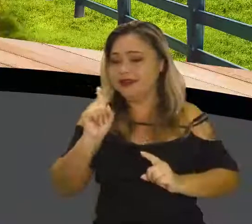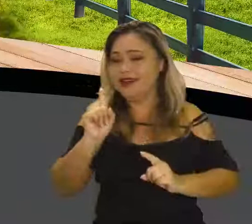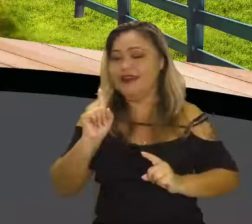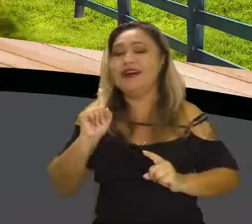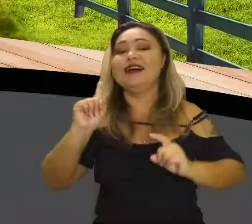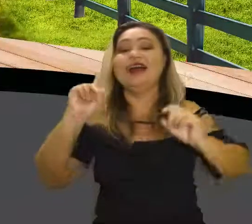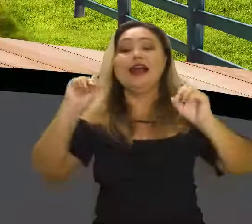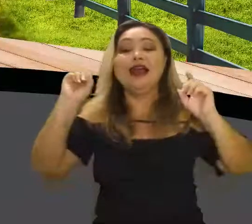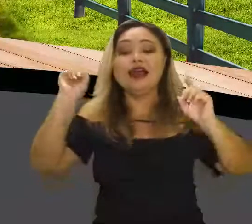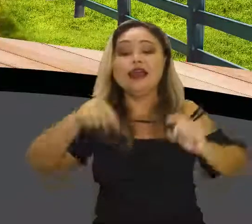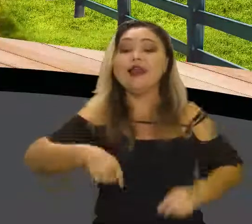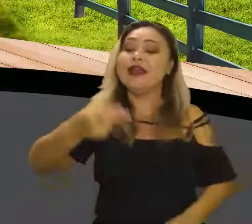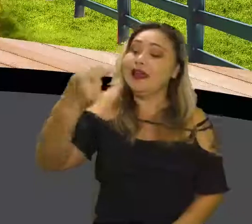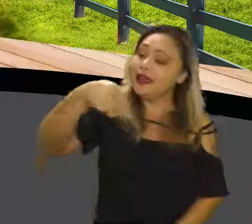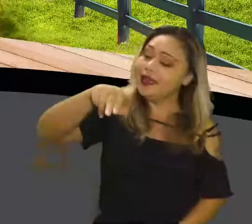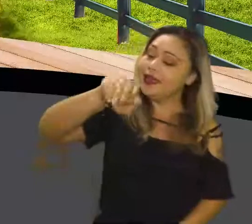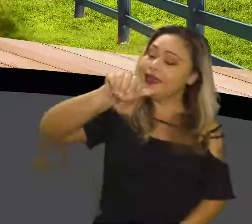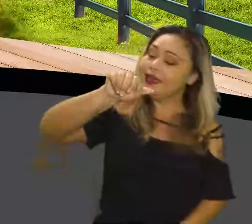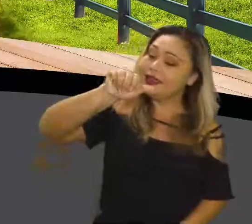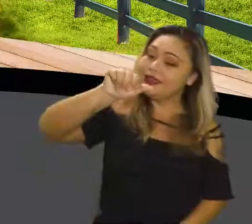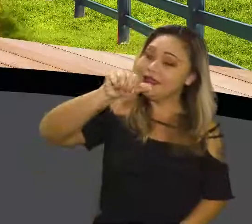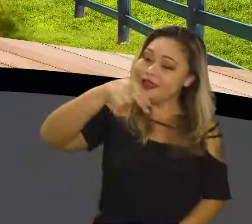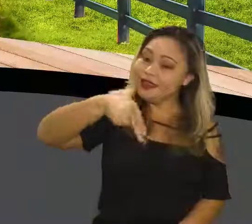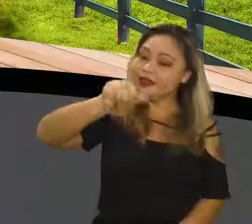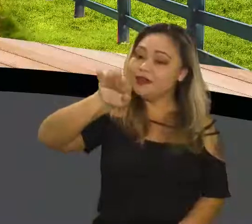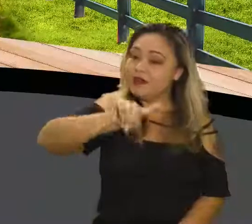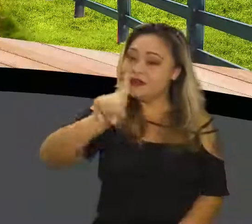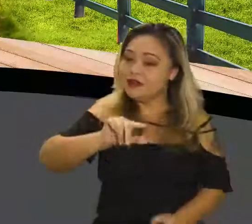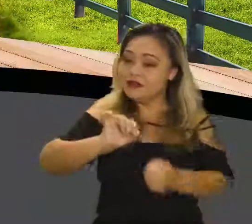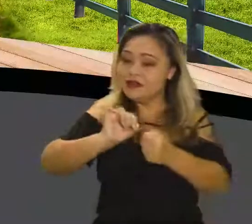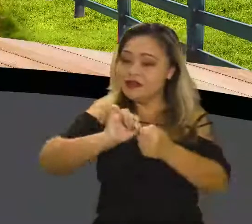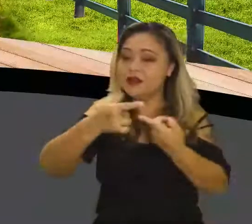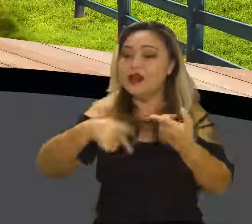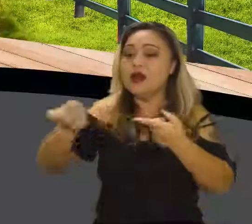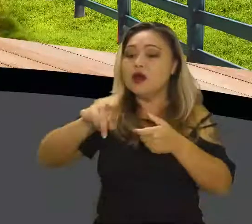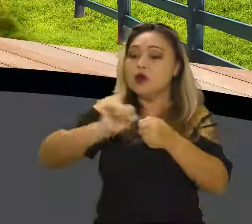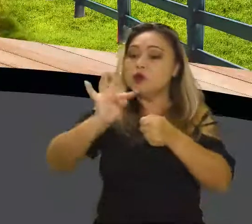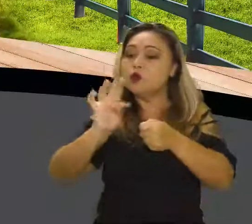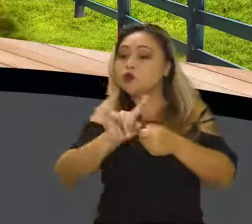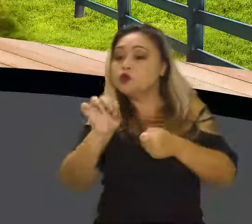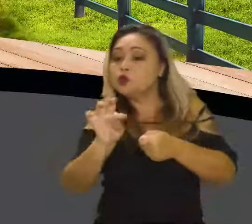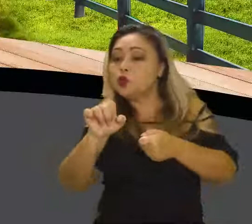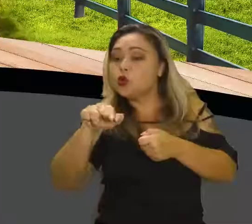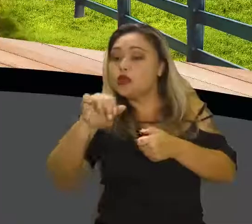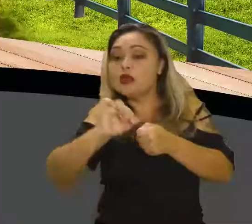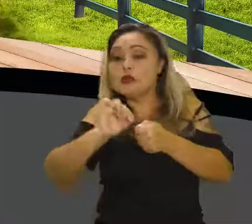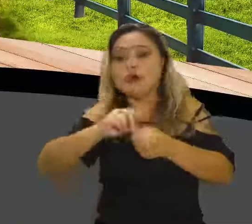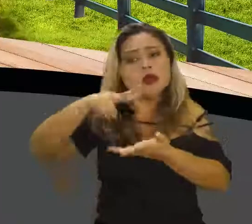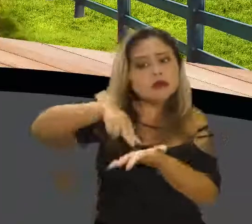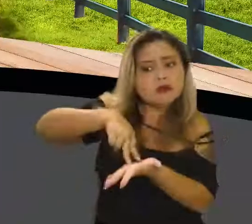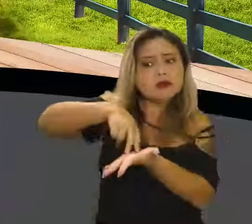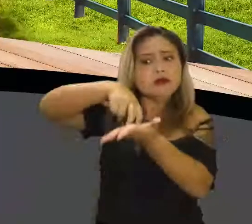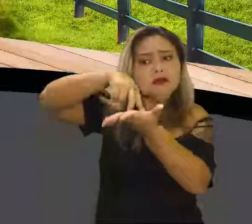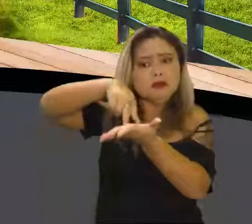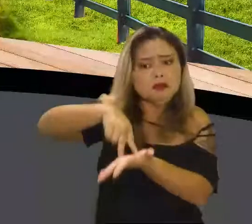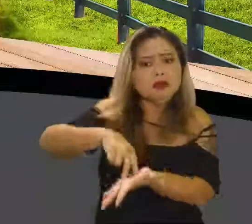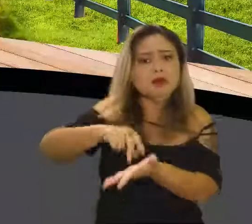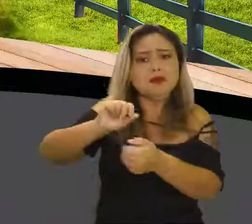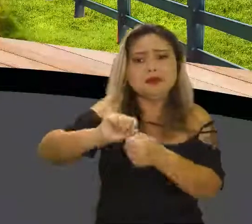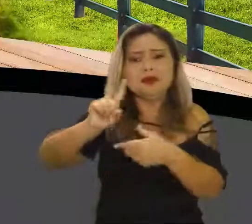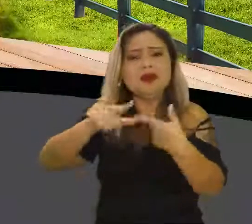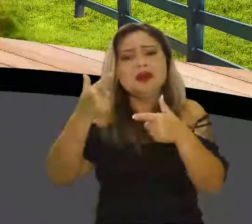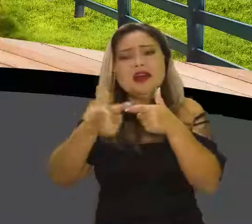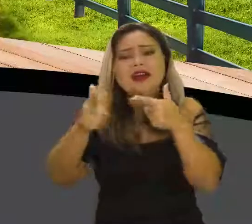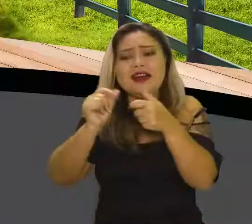É aula de NBAZ, noções básicas de agroecologia e zootecnia. Então, por que o senhor está fazendo agachamento?